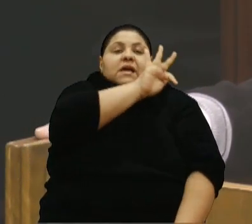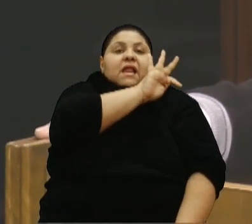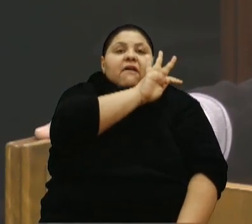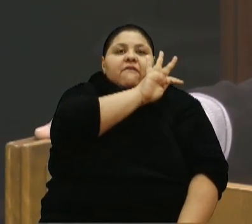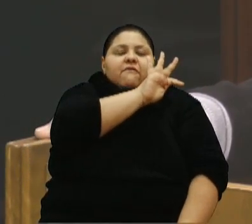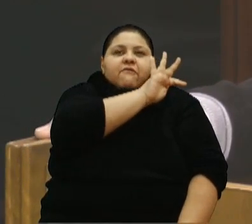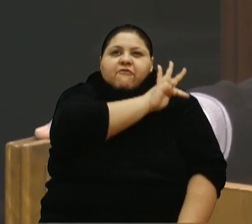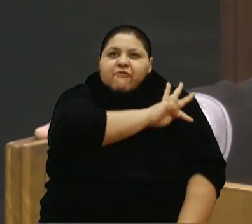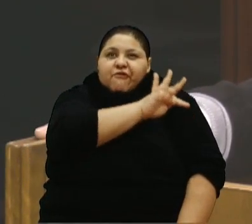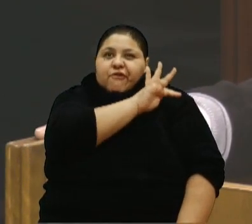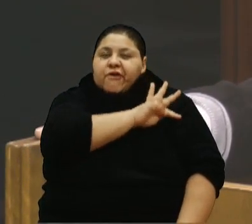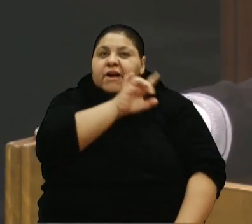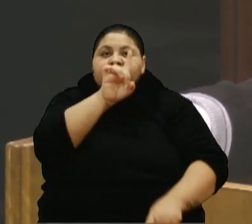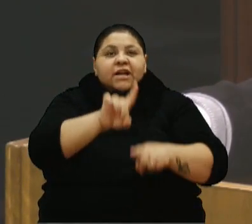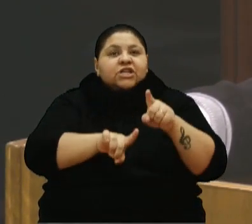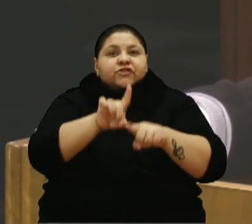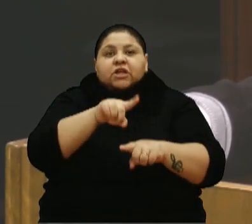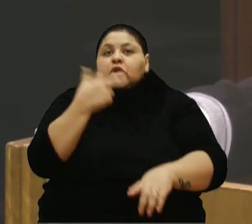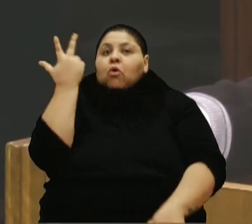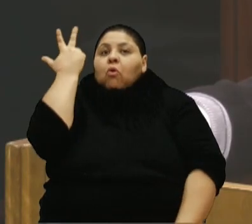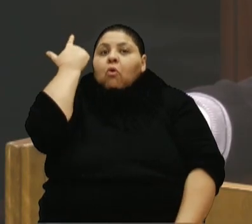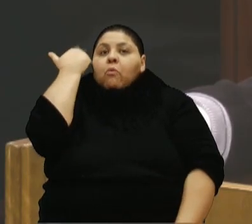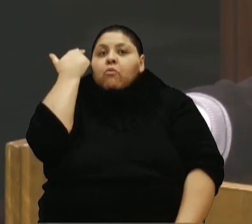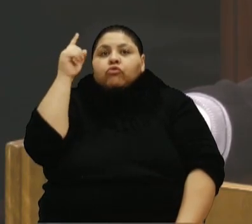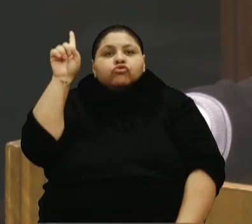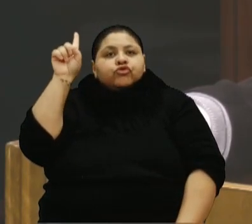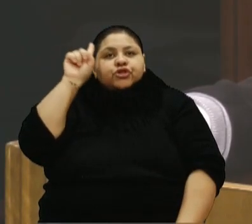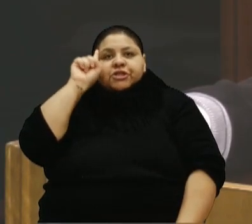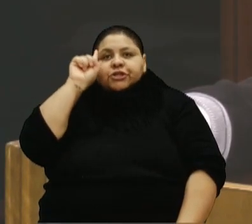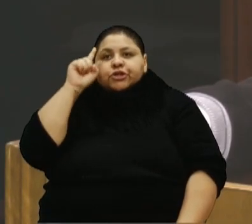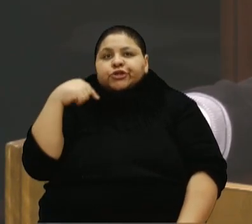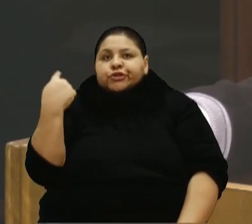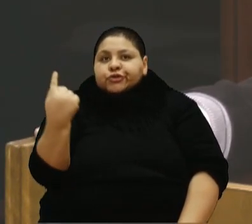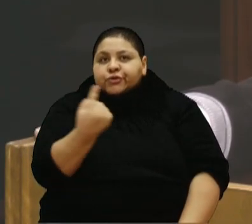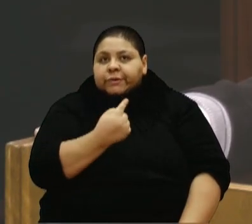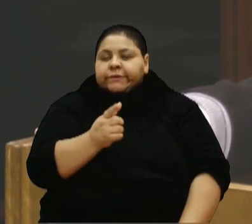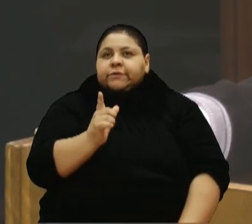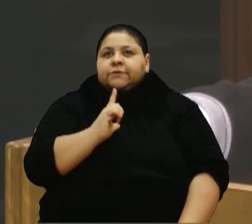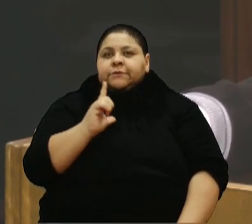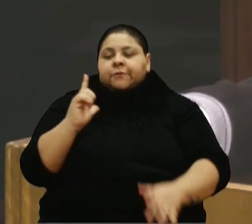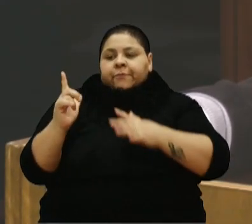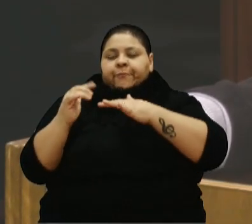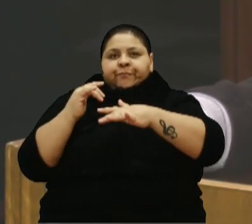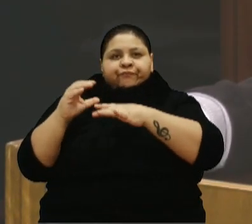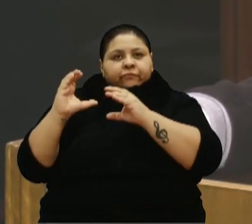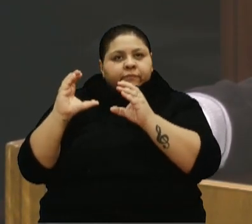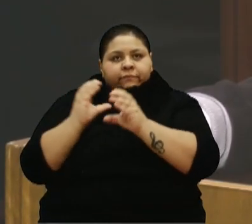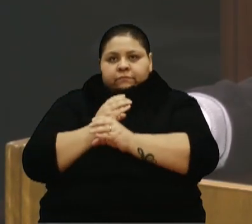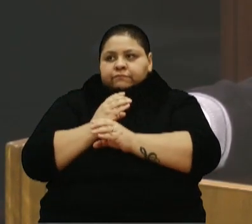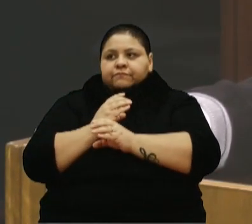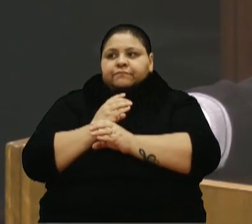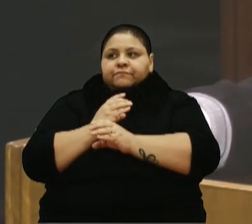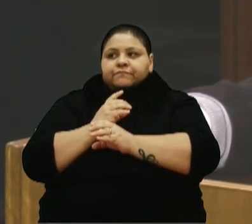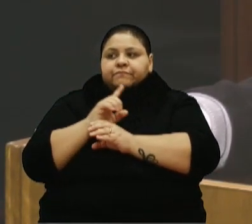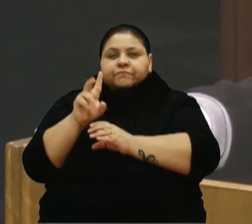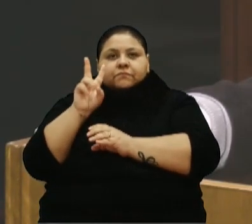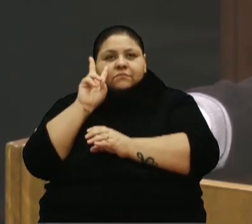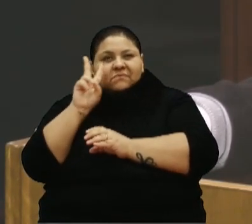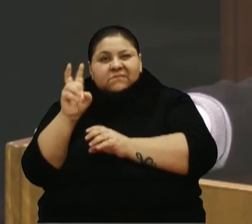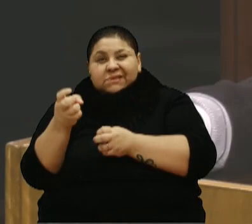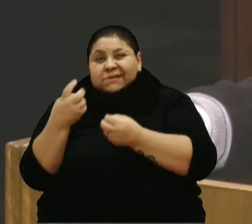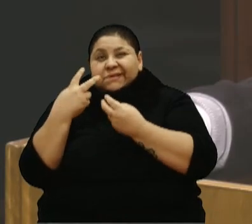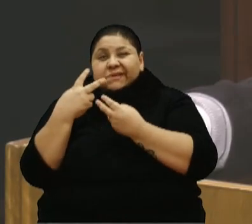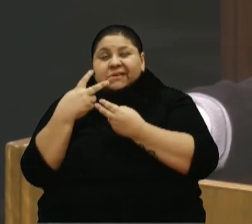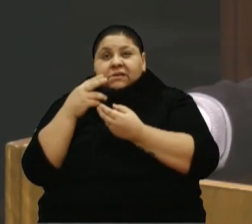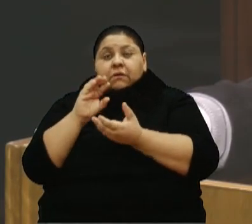farmácia. Atividades comuns que nós, como temos a mobilidade total, não presenciamos e não notamos